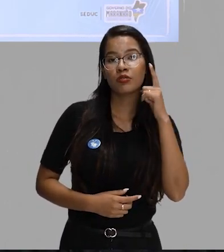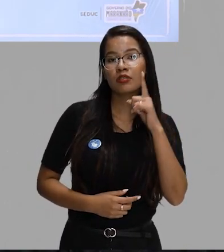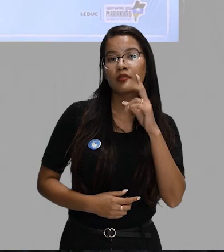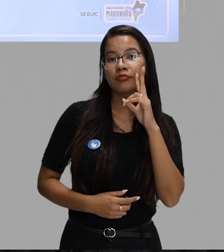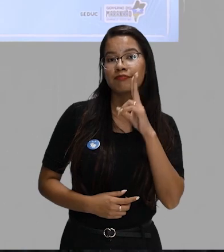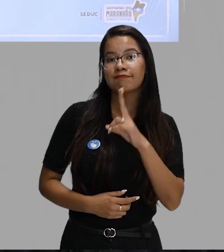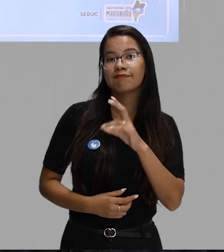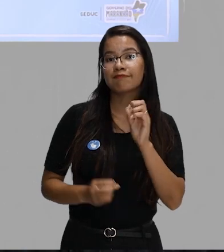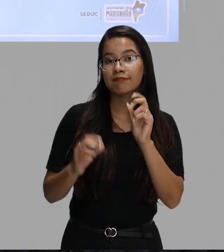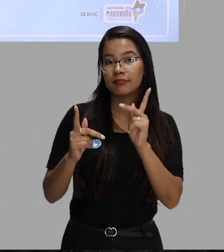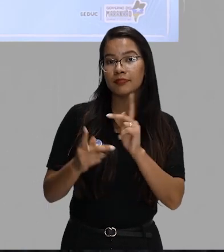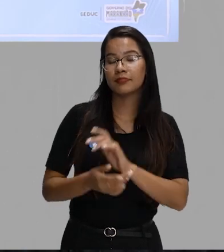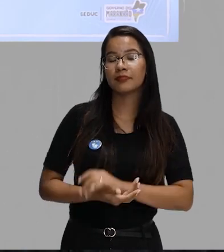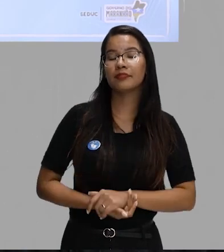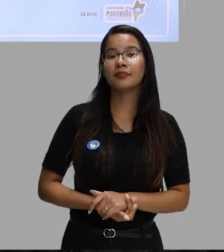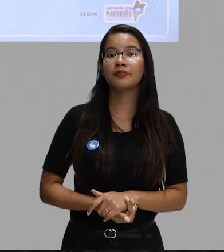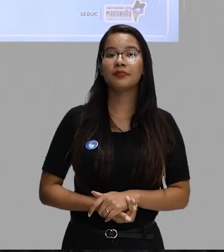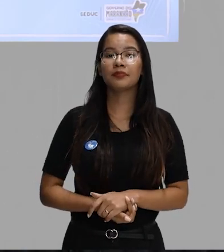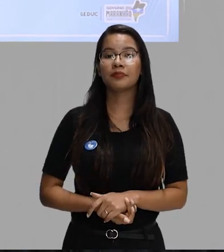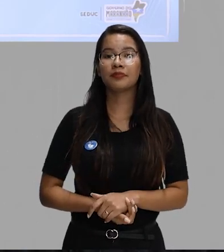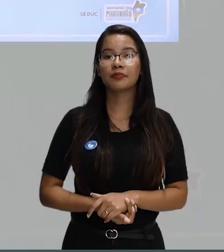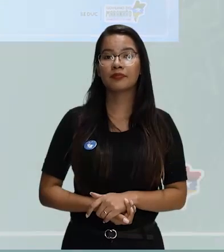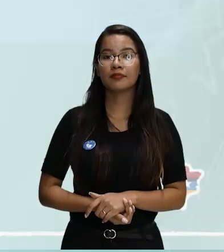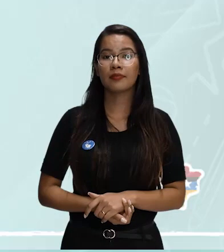vê-los, certo?